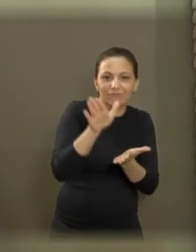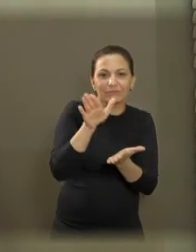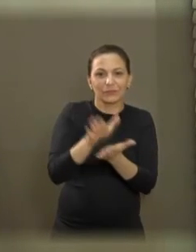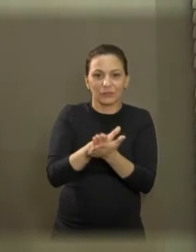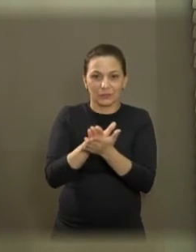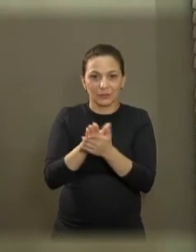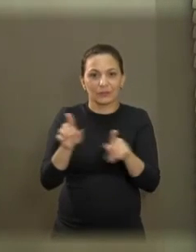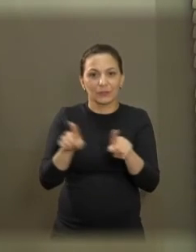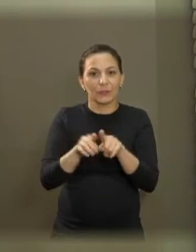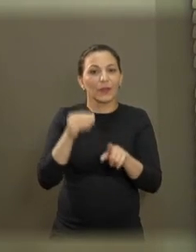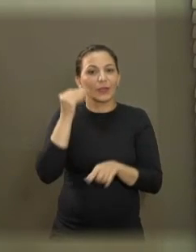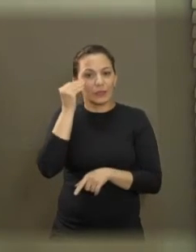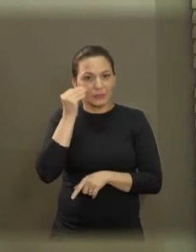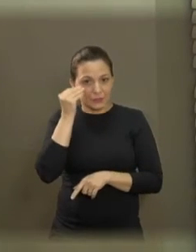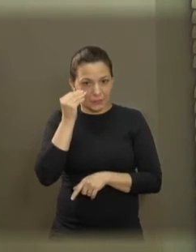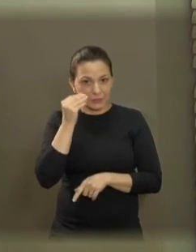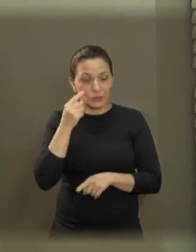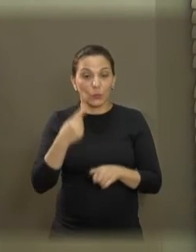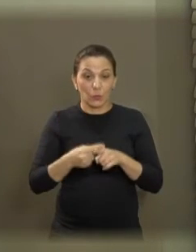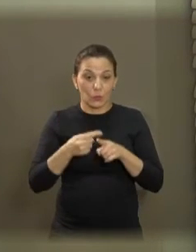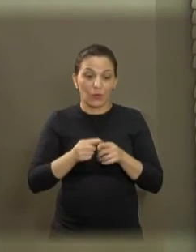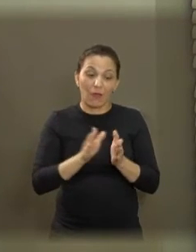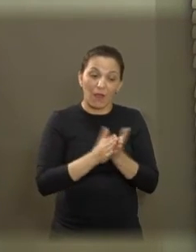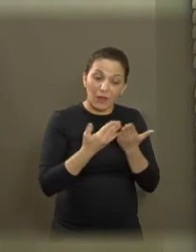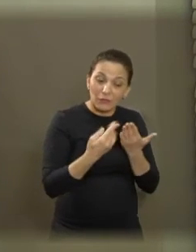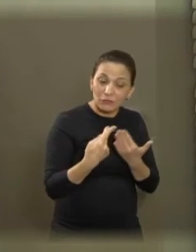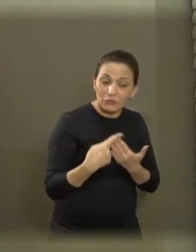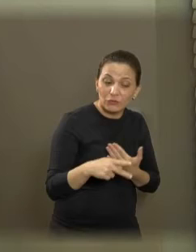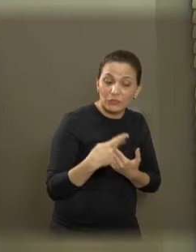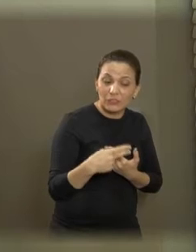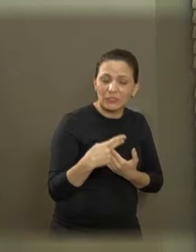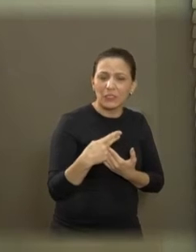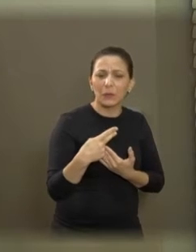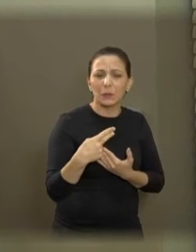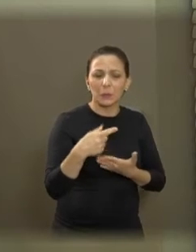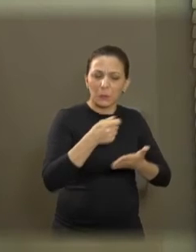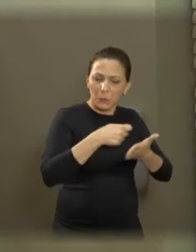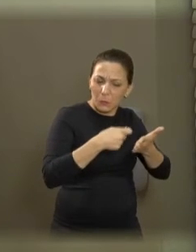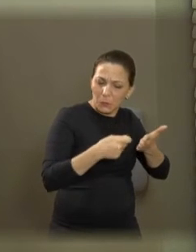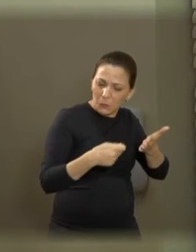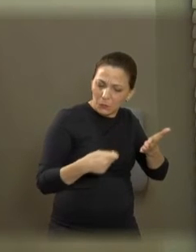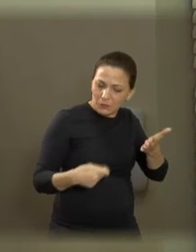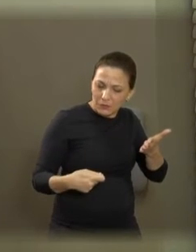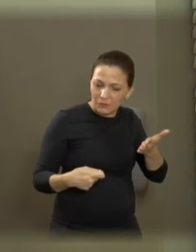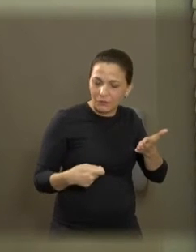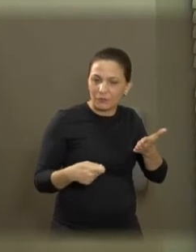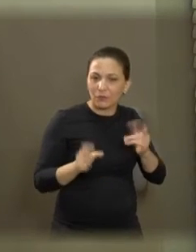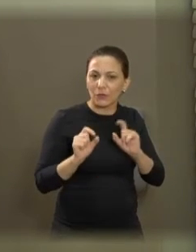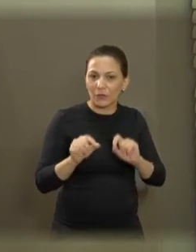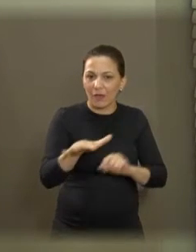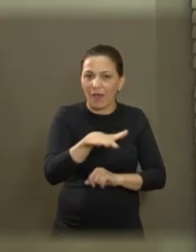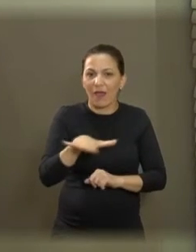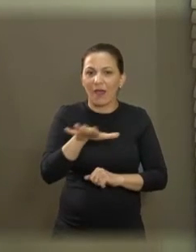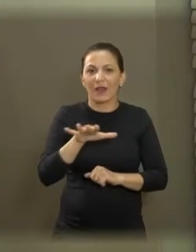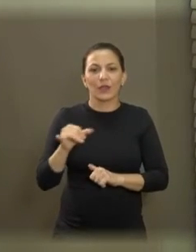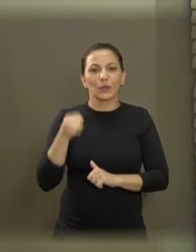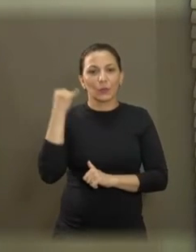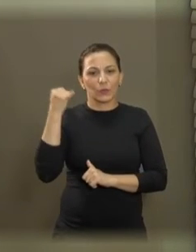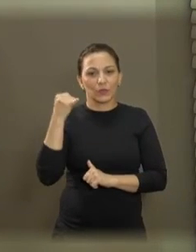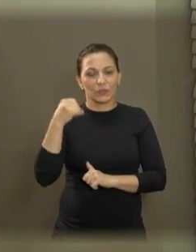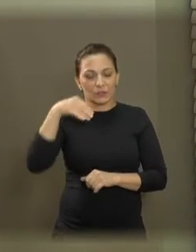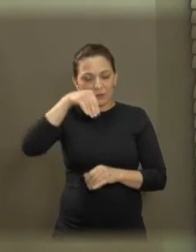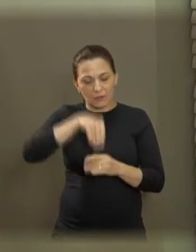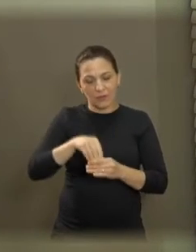experiência, porque o livro é de autoria sua. Então, construiu uma área importantíssima dentro da